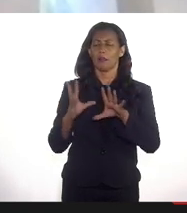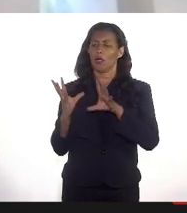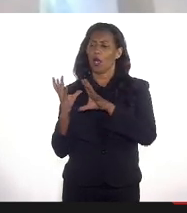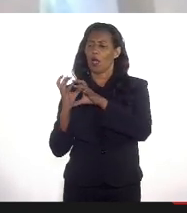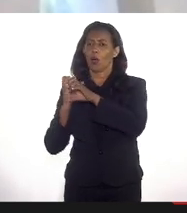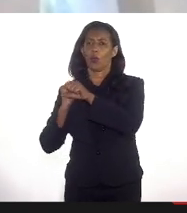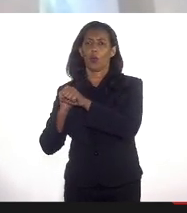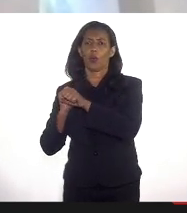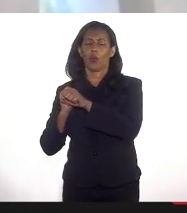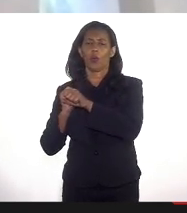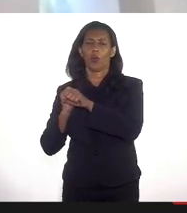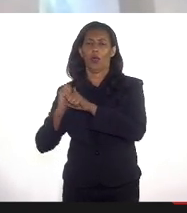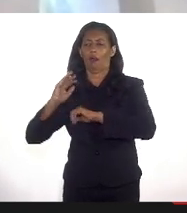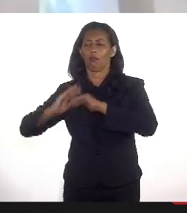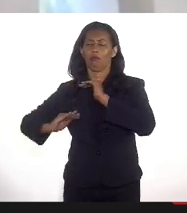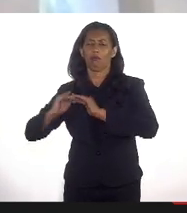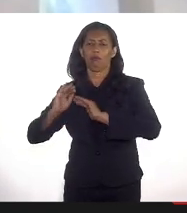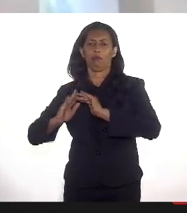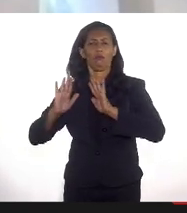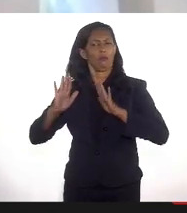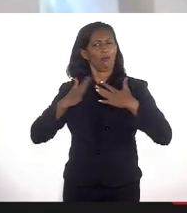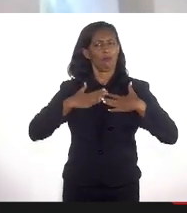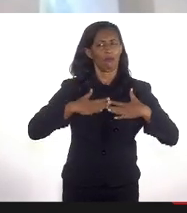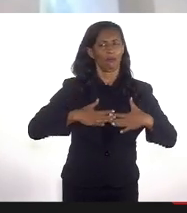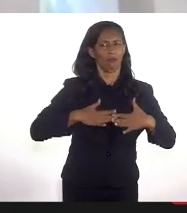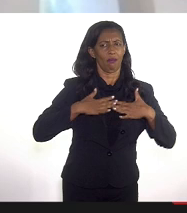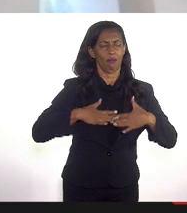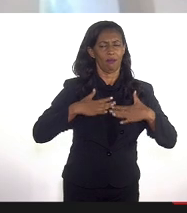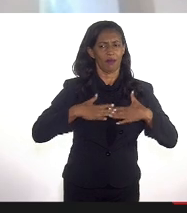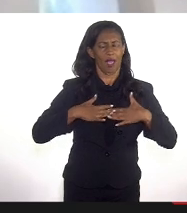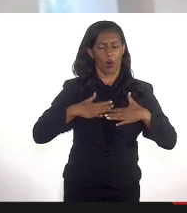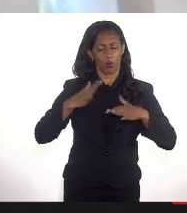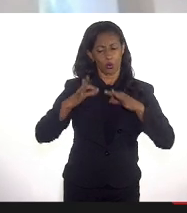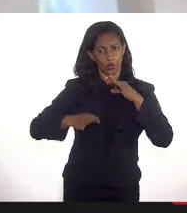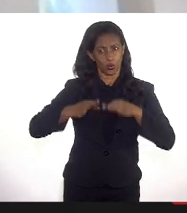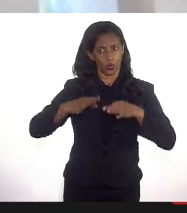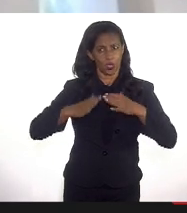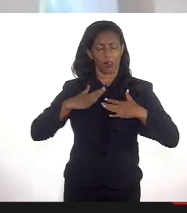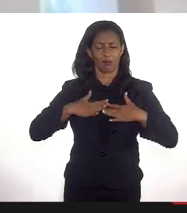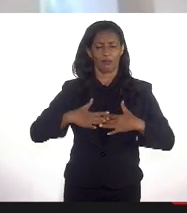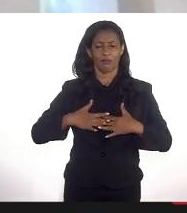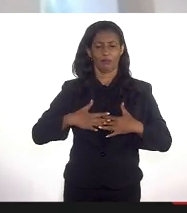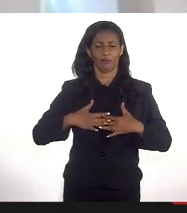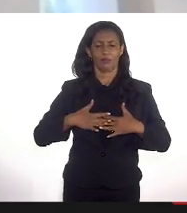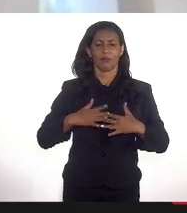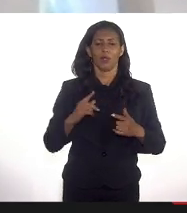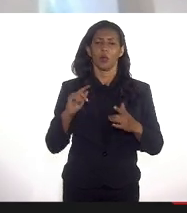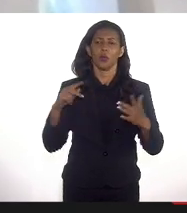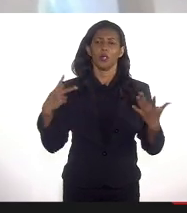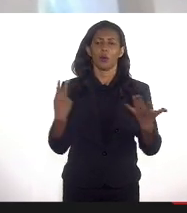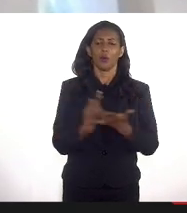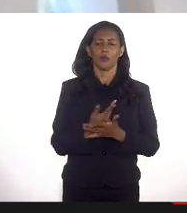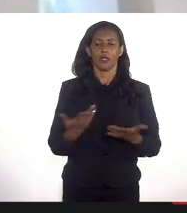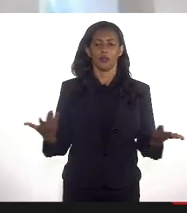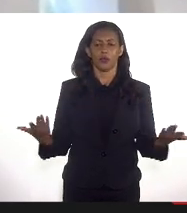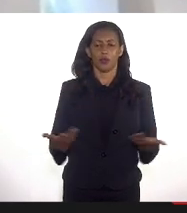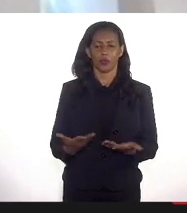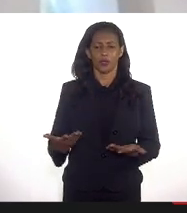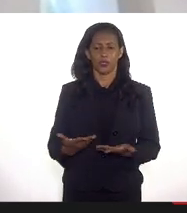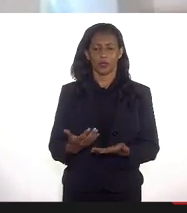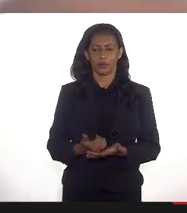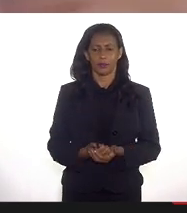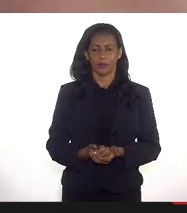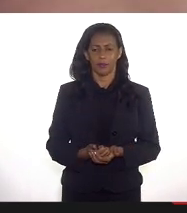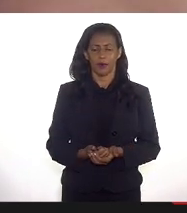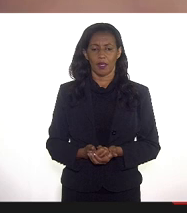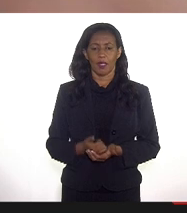ilícita. Então, a gente tem que dar essa tranquilidade jurídica para os nossos profissionais. O que acontece hoje é que,